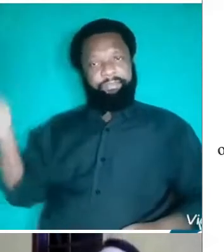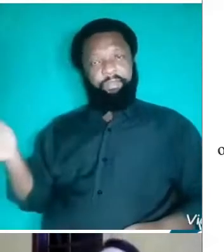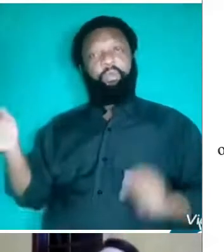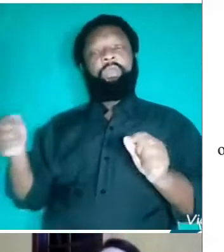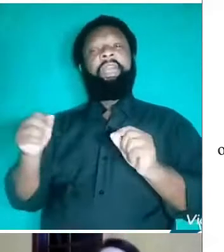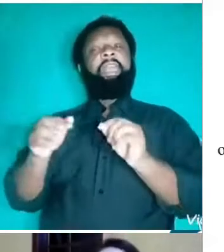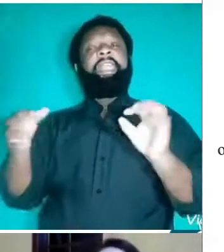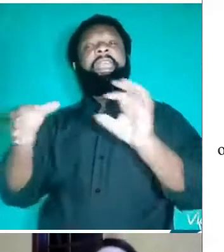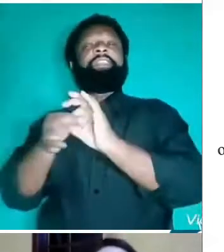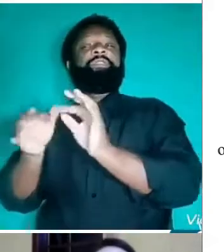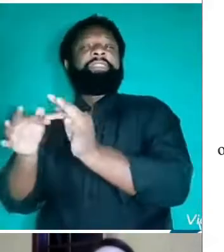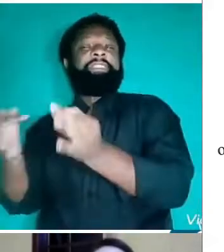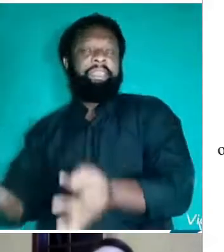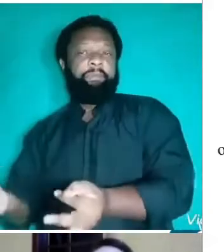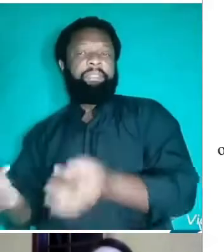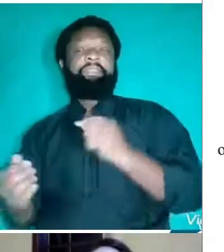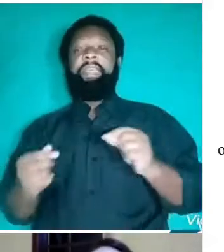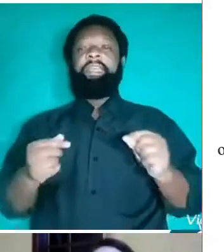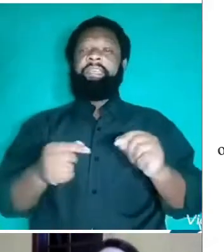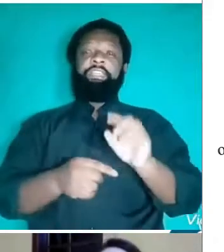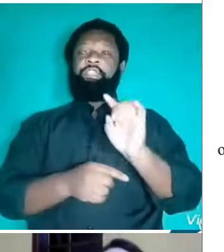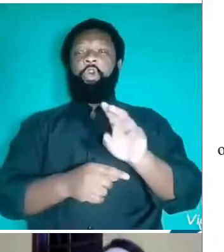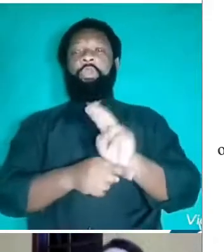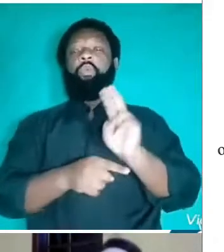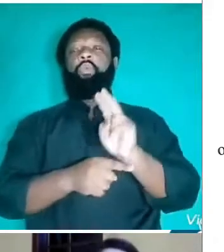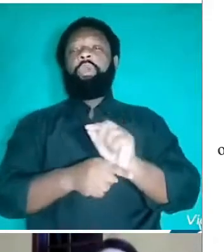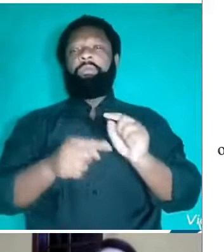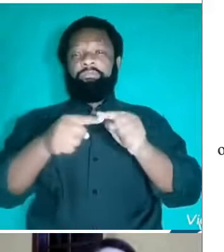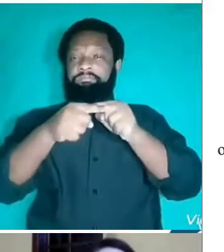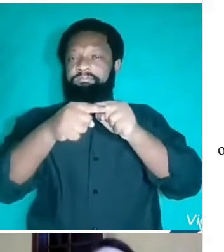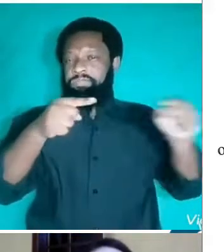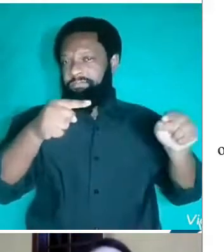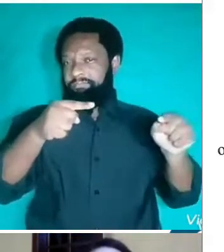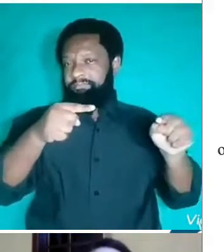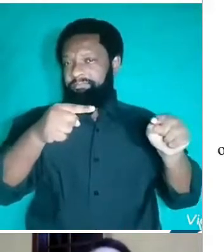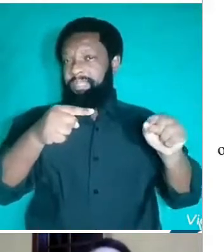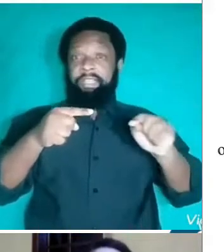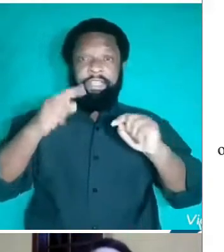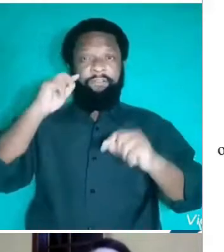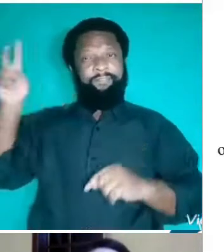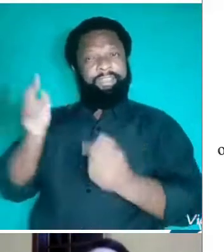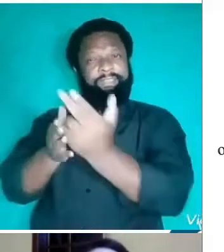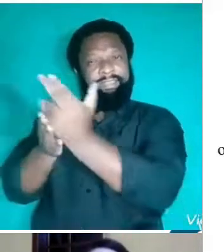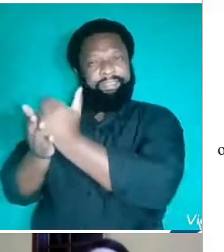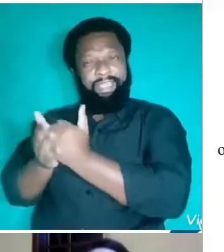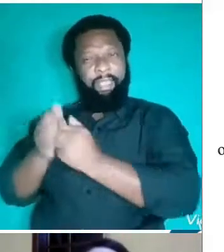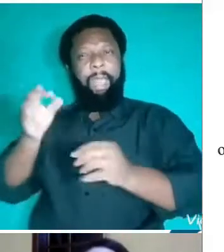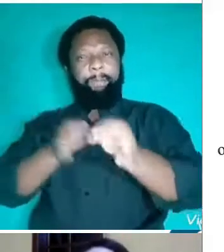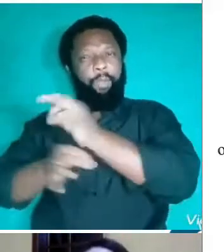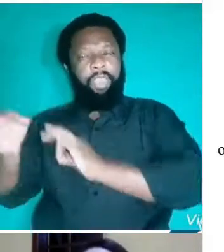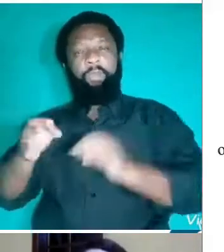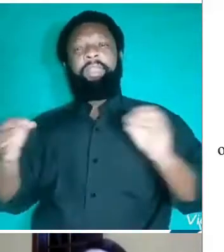exemplo, As ligações simples, elas são representadas apenas por um tracinho, então todas essas ligações aqui dessa